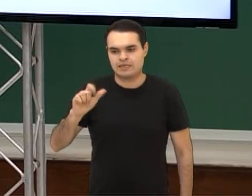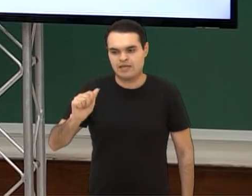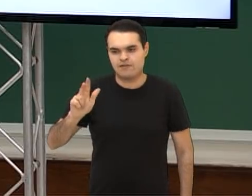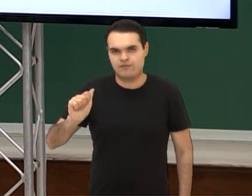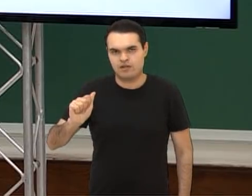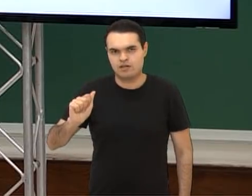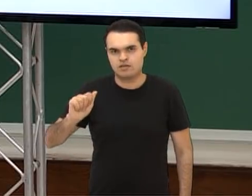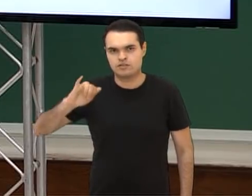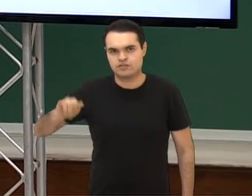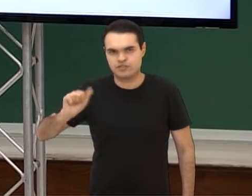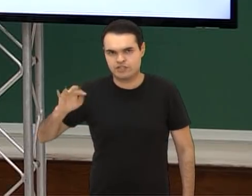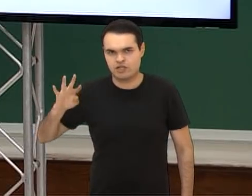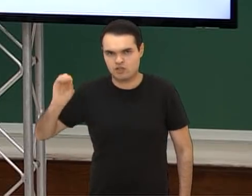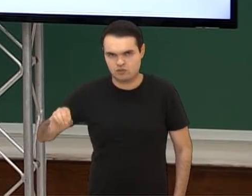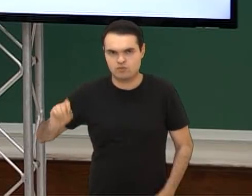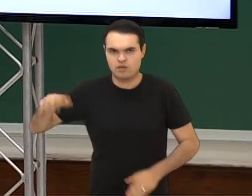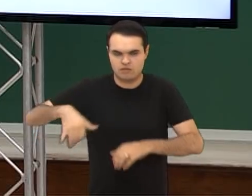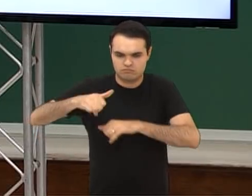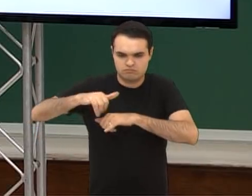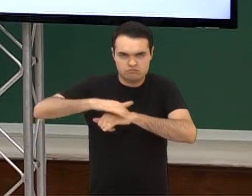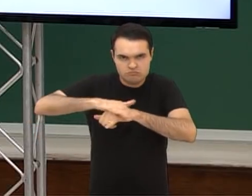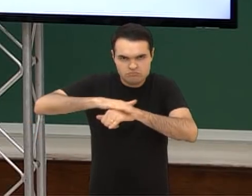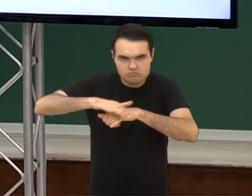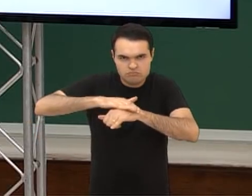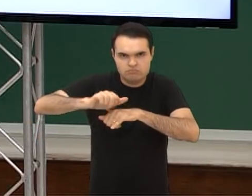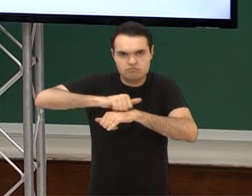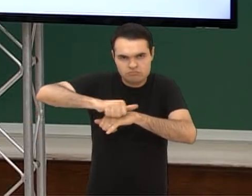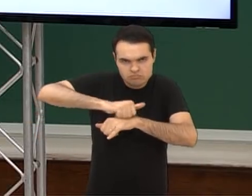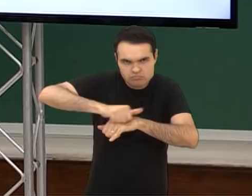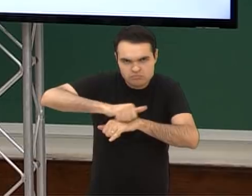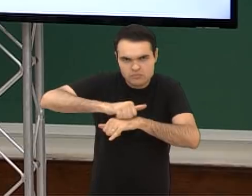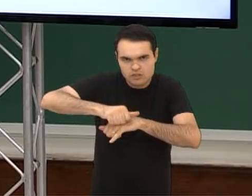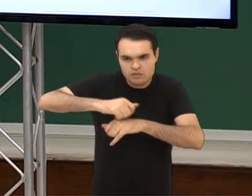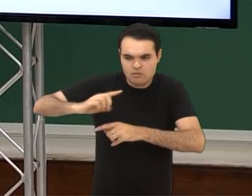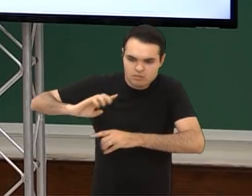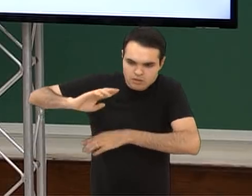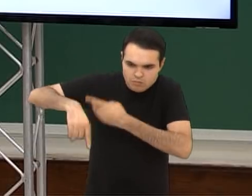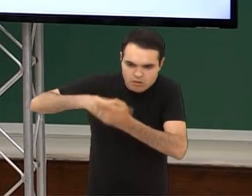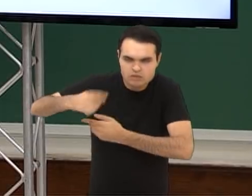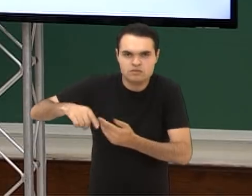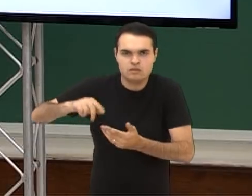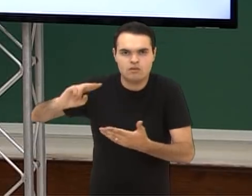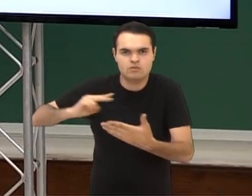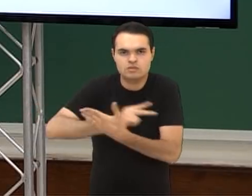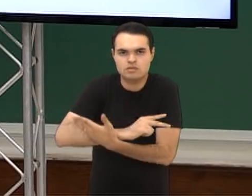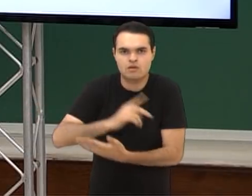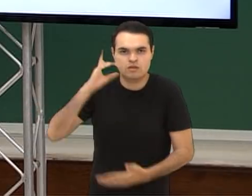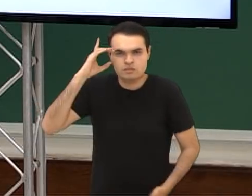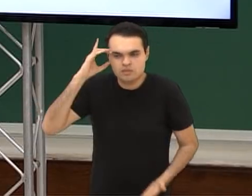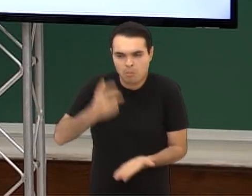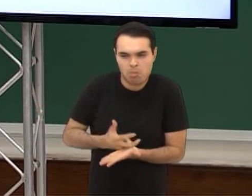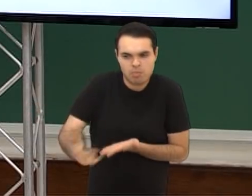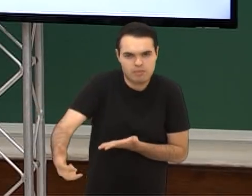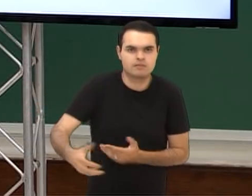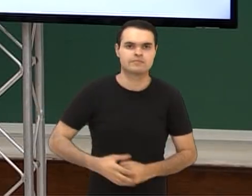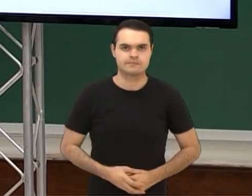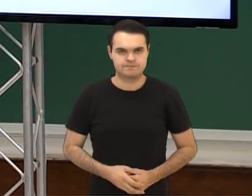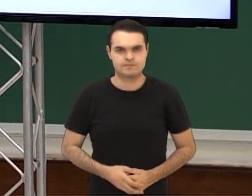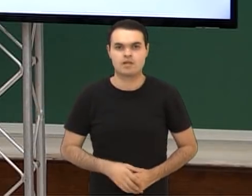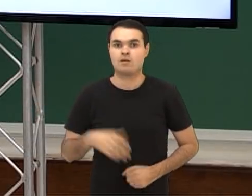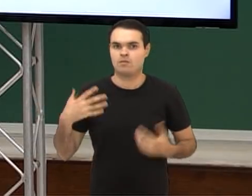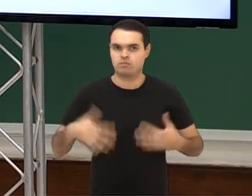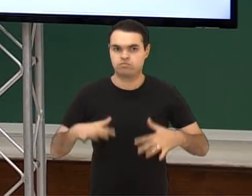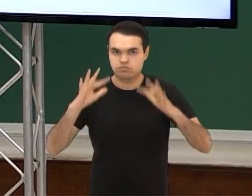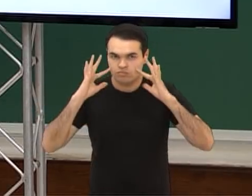que levaram ao impeachment da presidente Dilma Rousseff. Então tem bastante coisa para a aula de hoje. Se concentre, é bastante